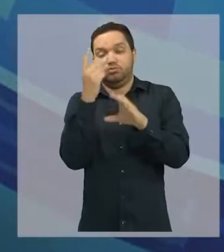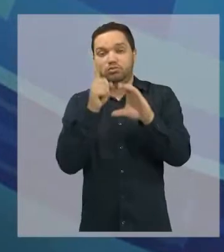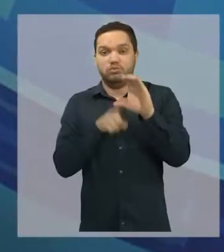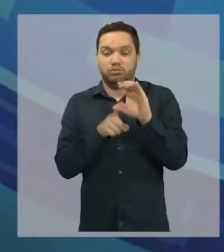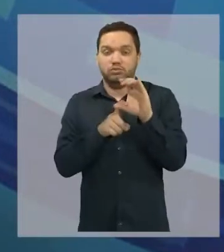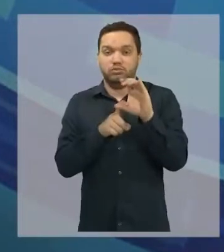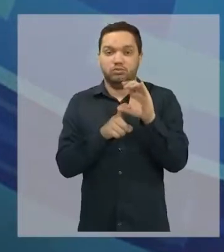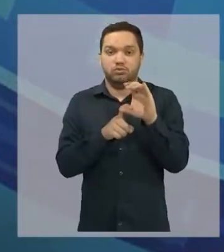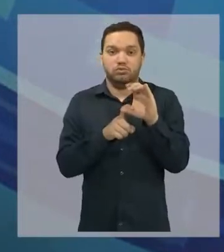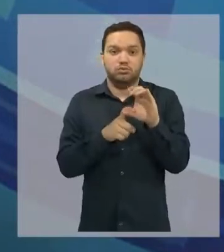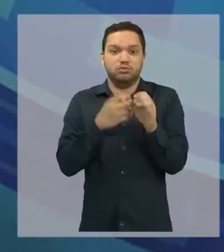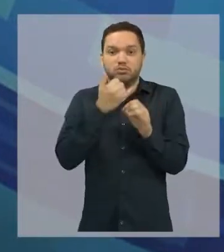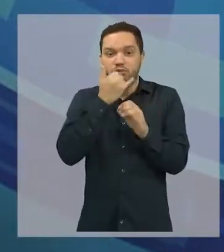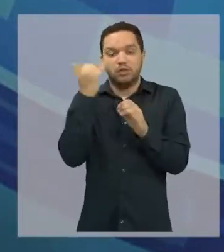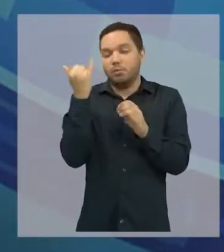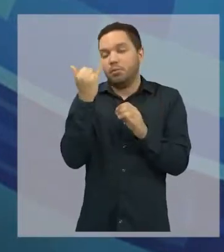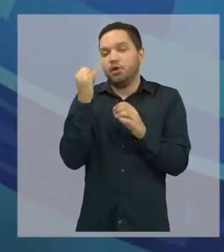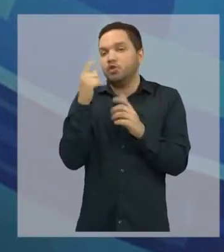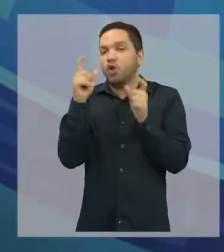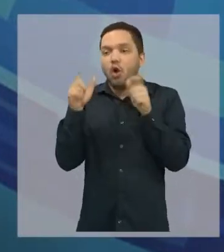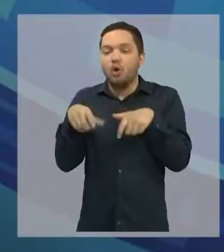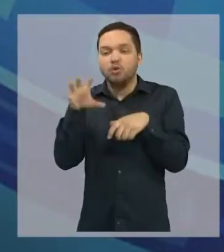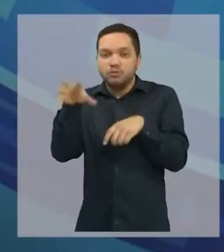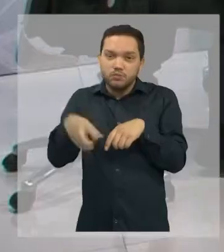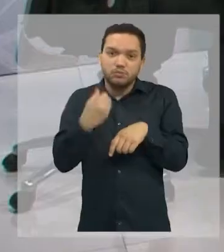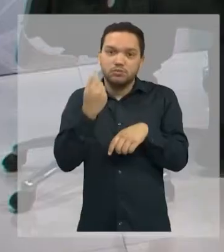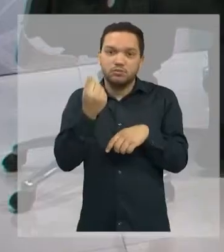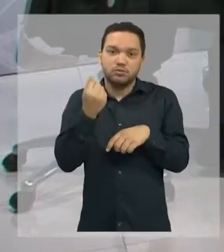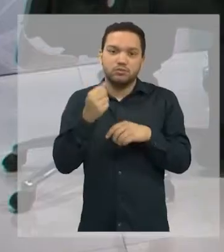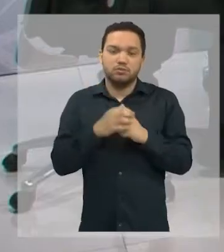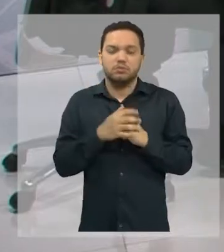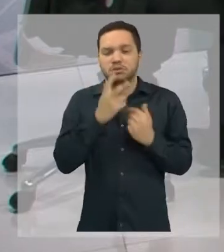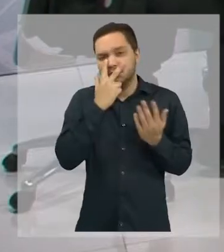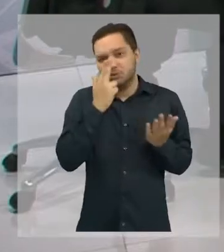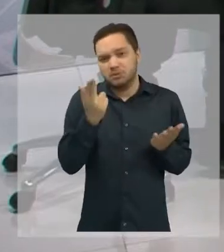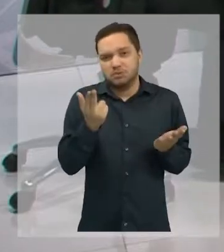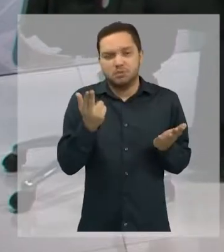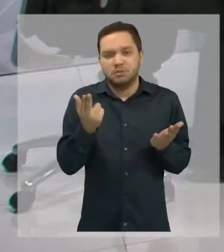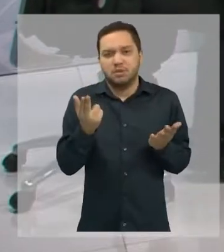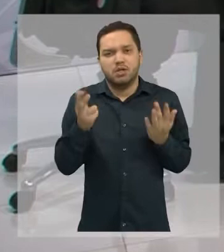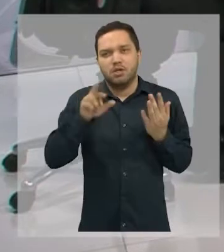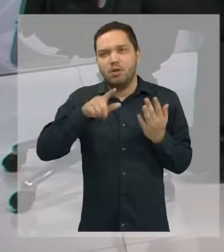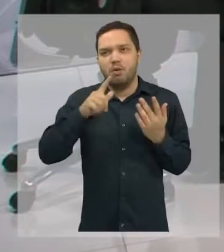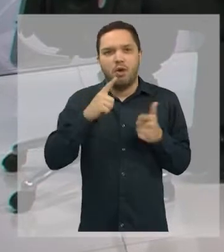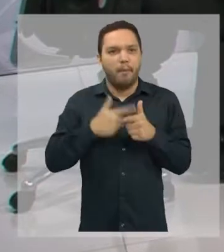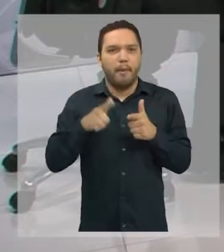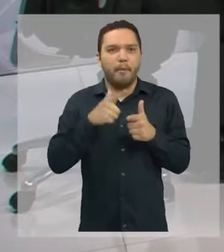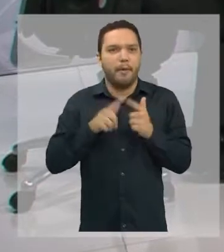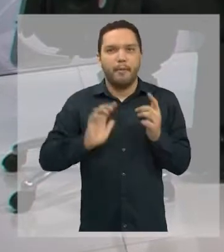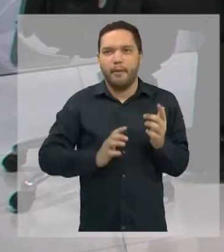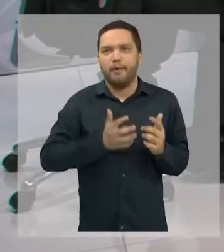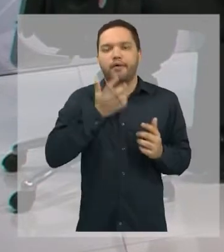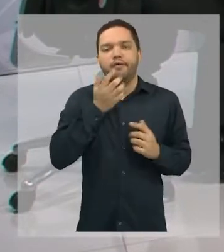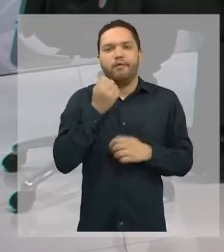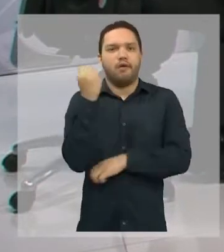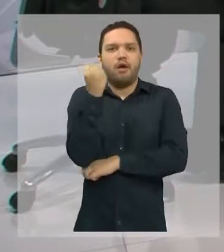indique a fonte de onde é que vai tirar recurso, então já não é uma coisa tão dramática